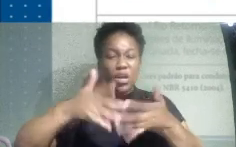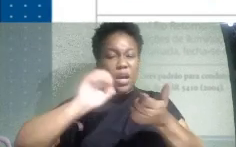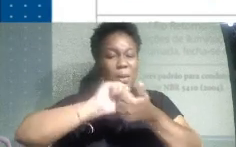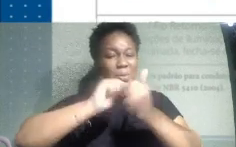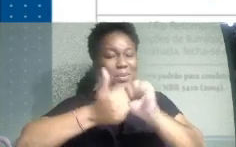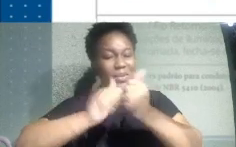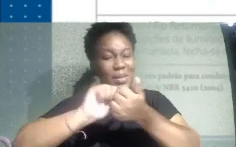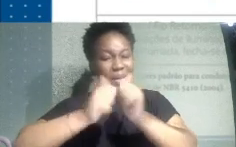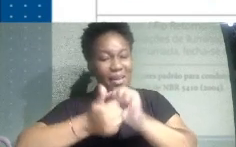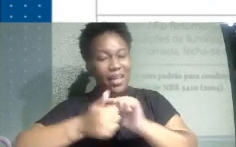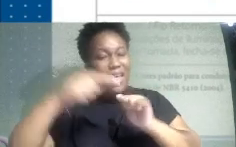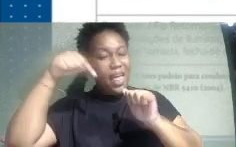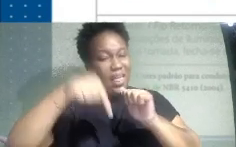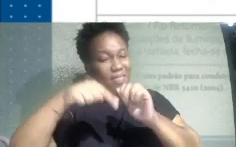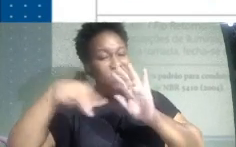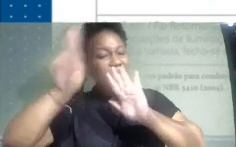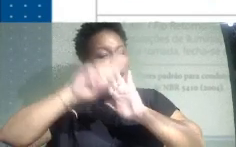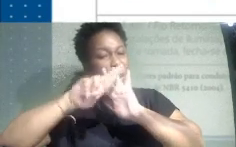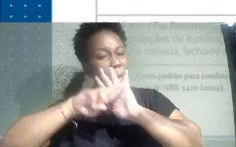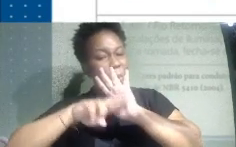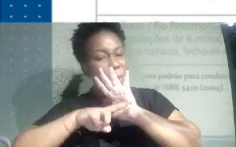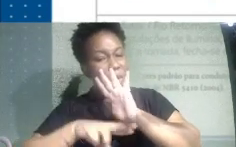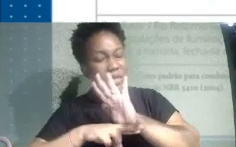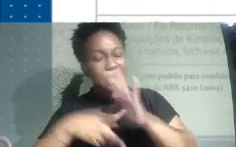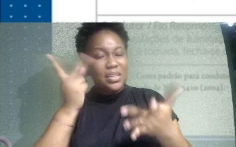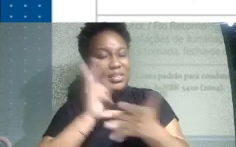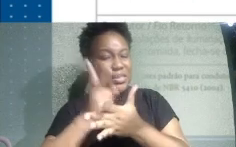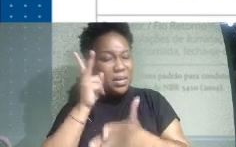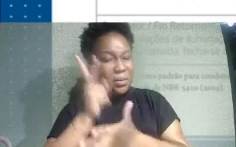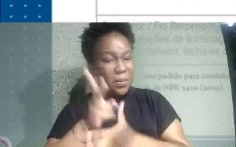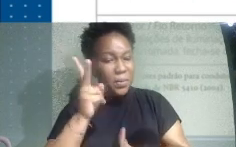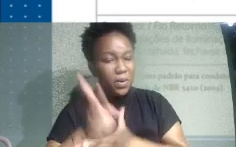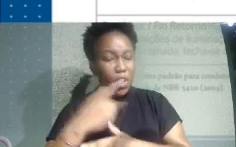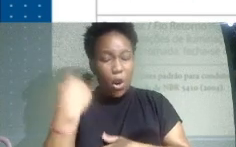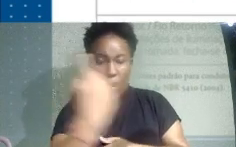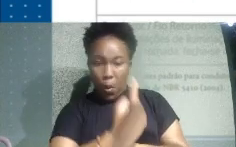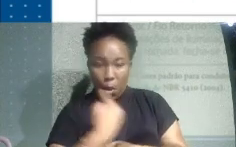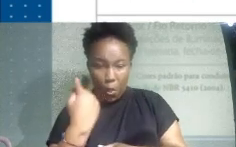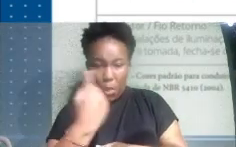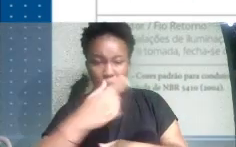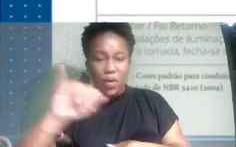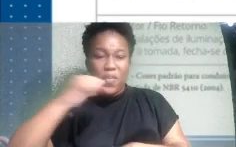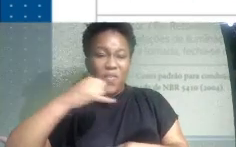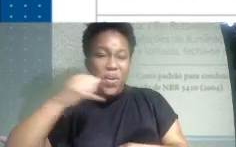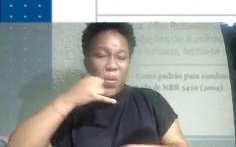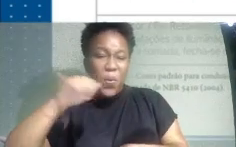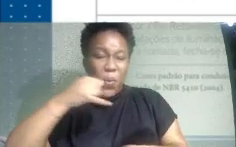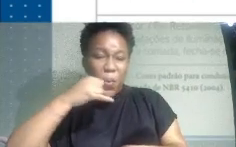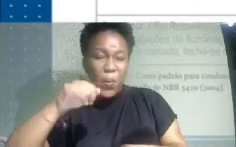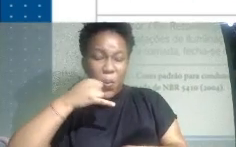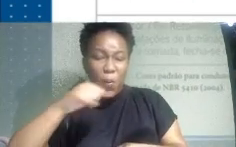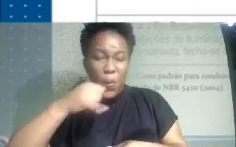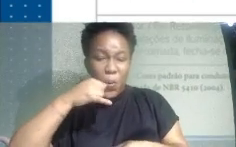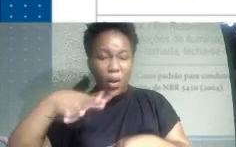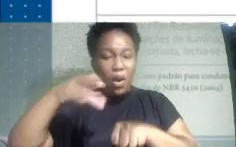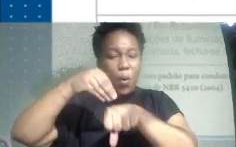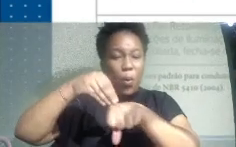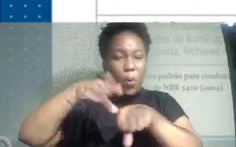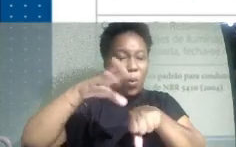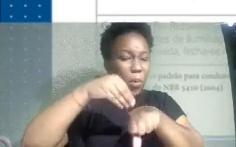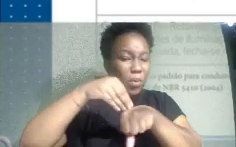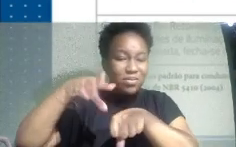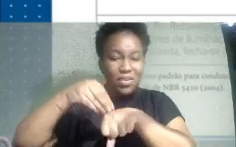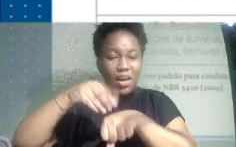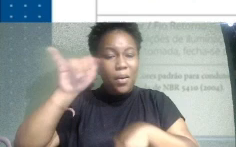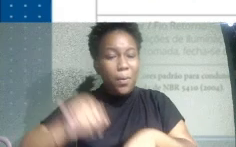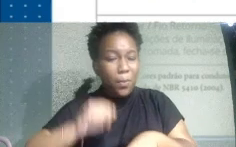própria norma, da própria NBR. Então, por exemplo, toda vez que a gente for dimensionar um fio terra, um condutor ou fio terra, é